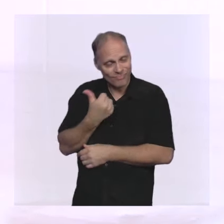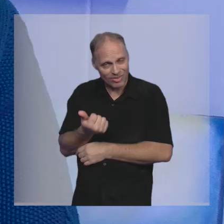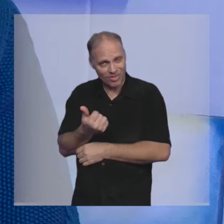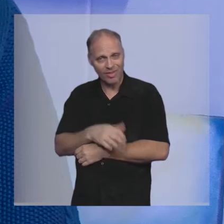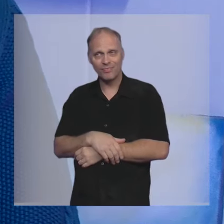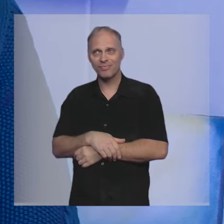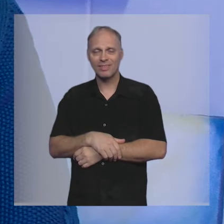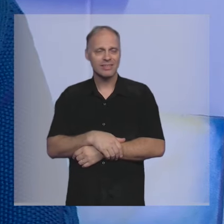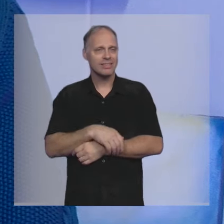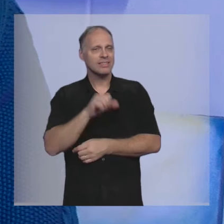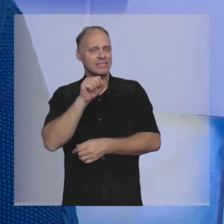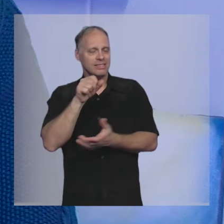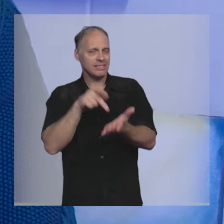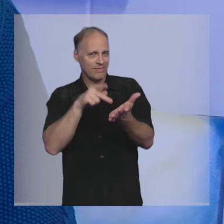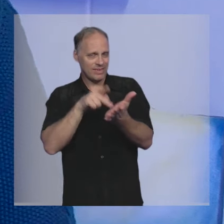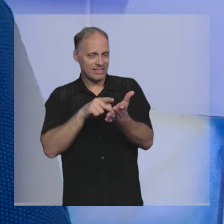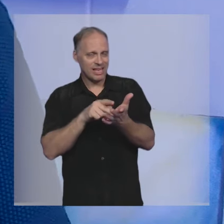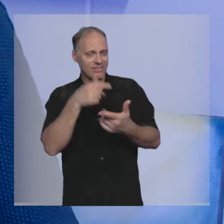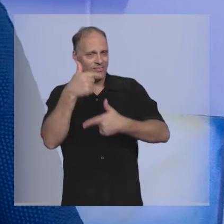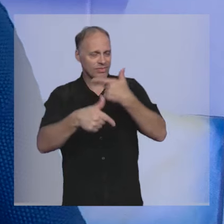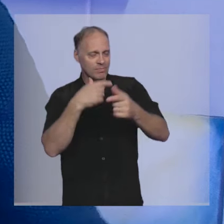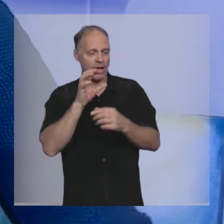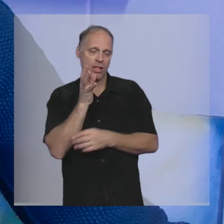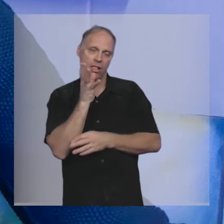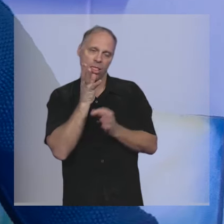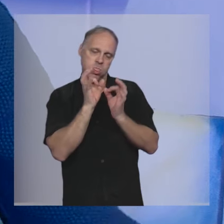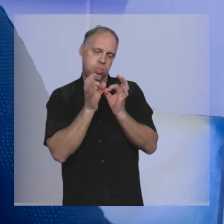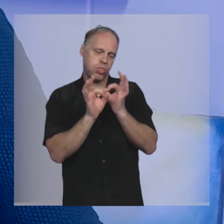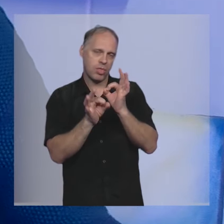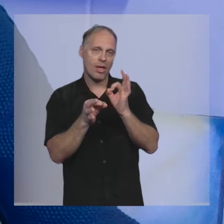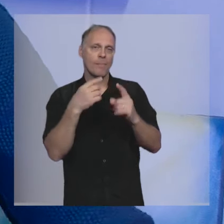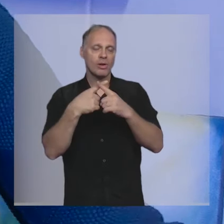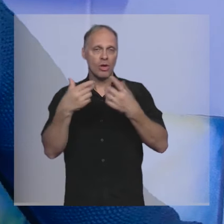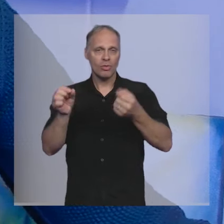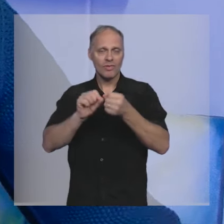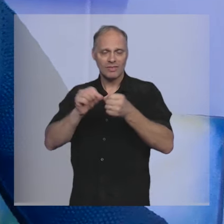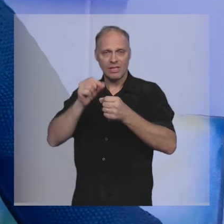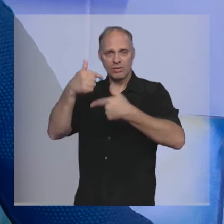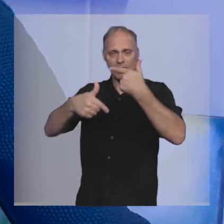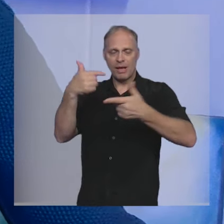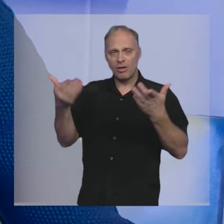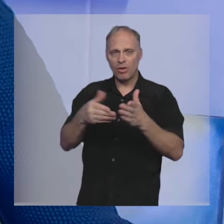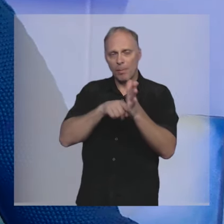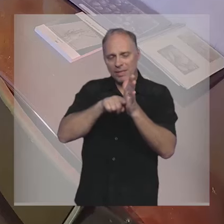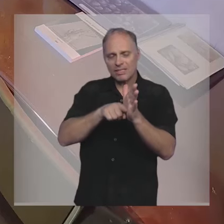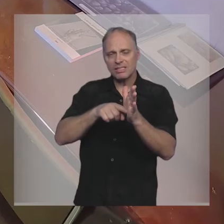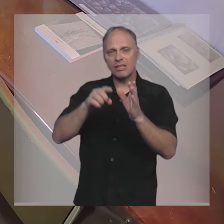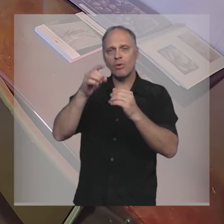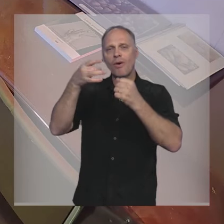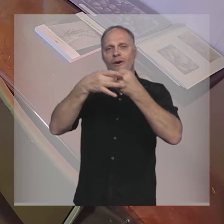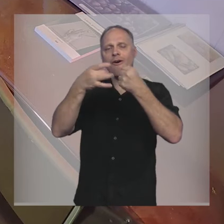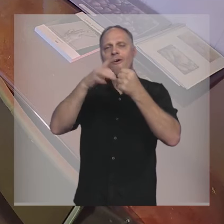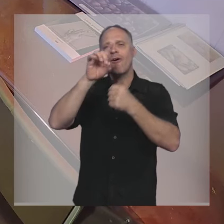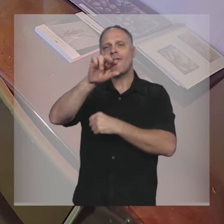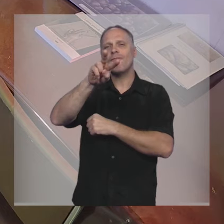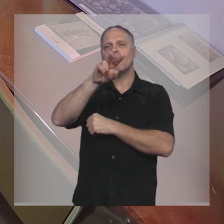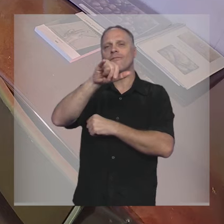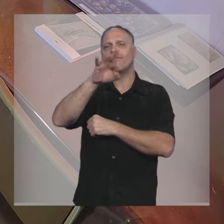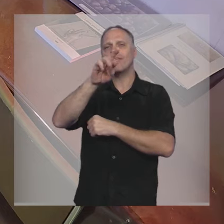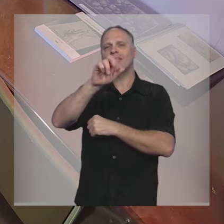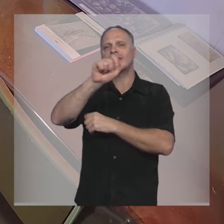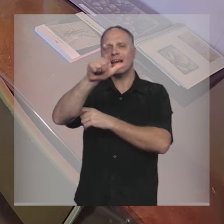É. Na verdade, foi um trabalho muito longo. Os vitrais eu já estou uns 2 anos trabalhando. Porque as